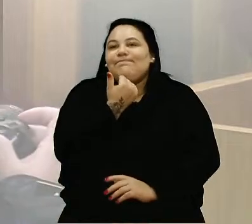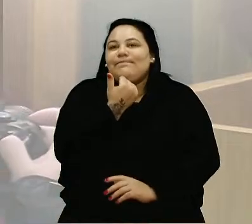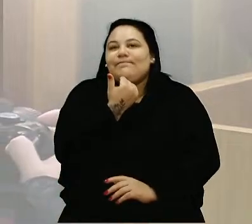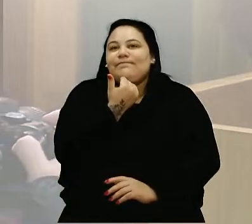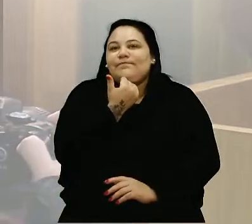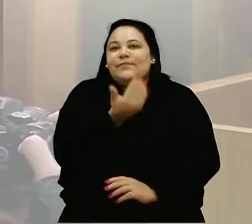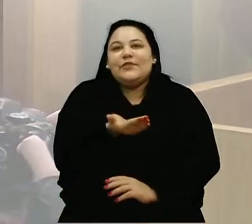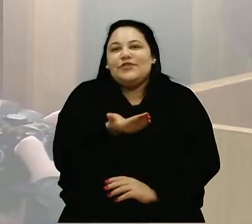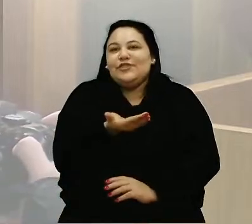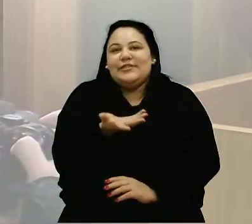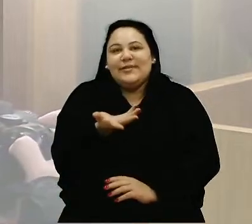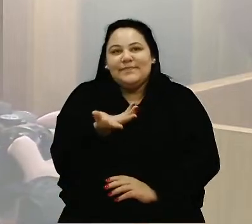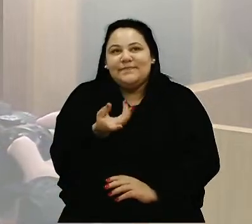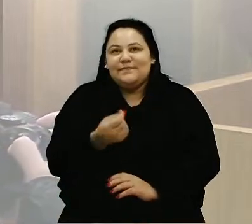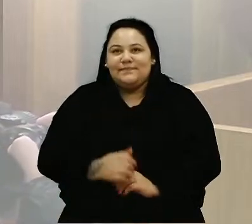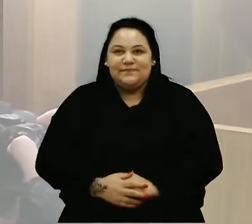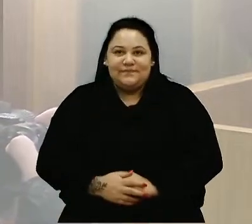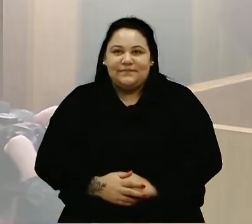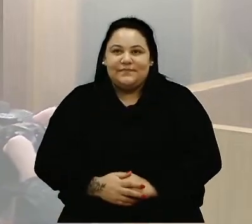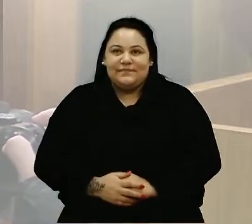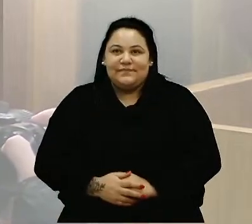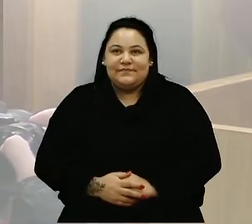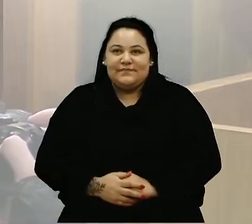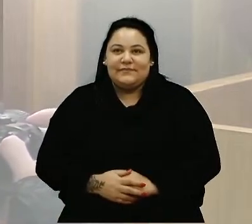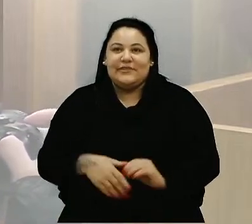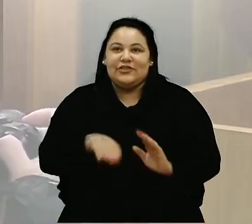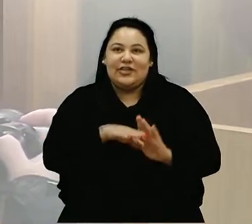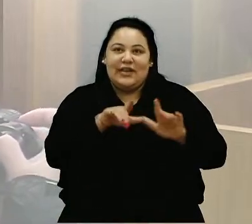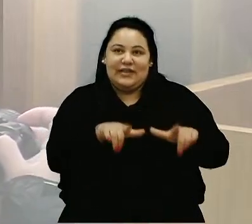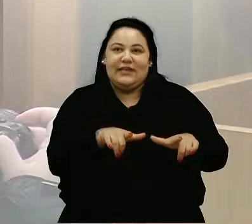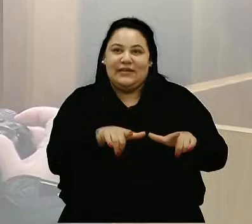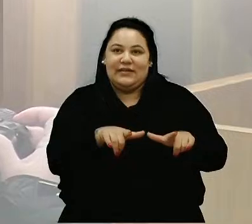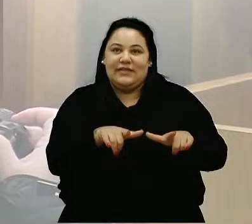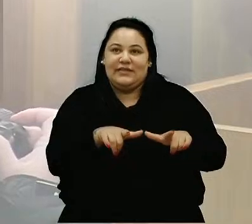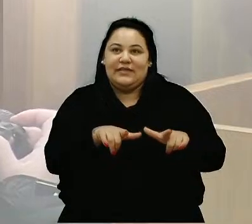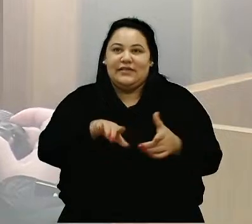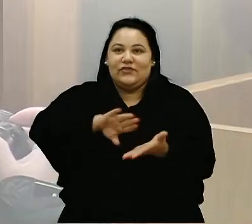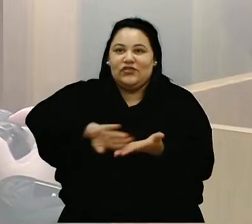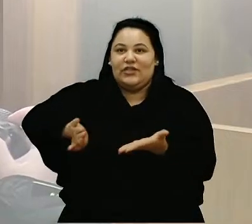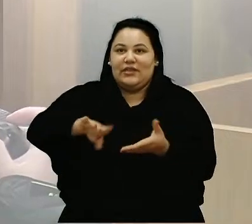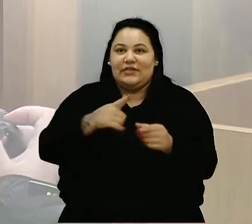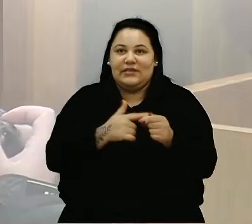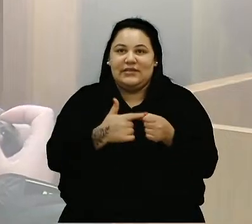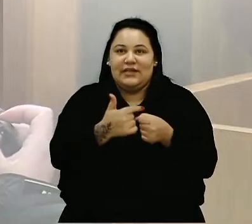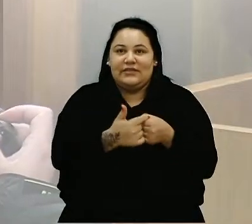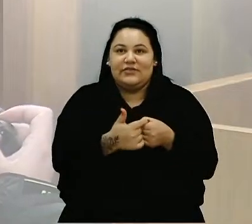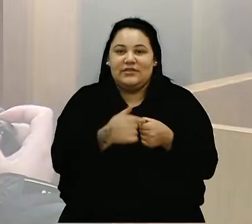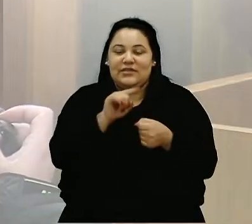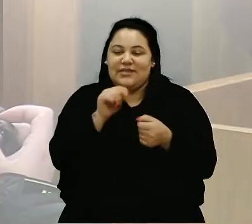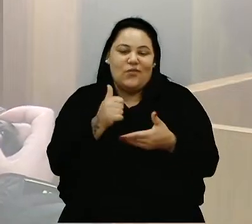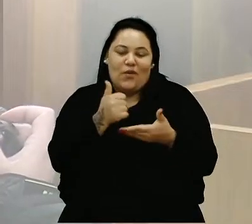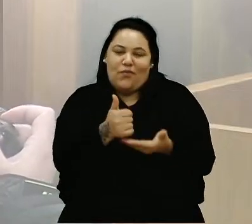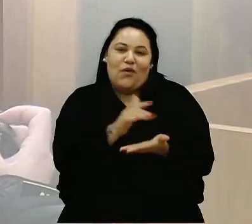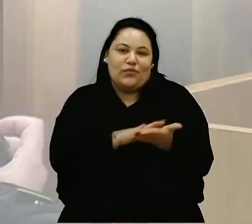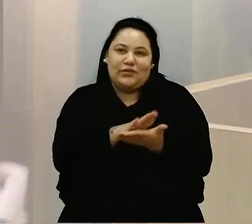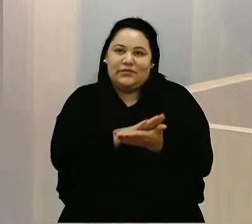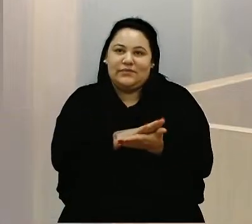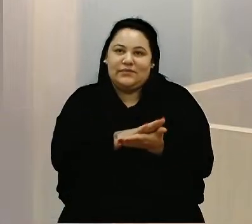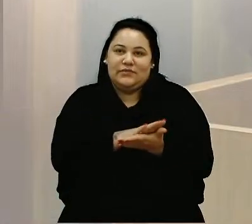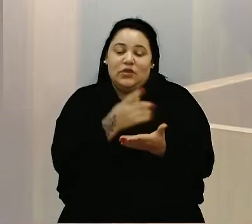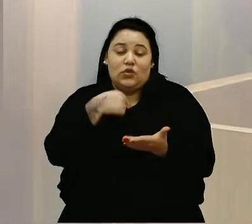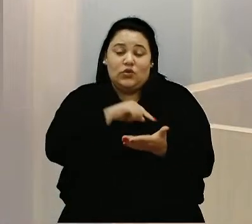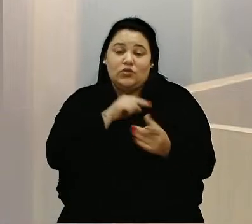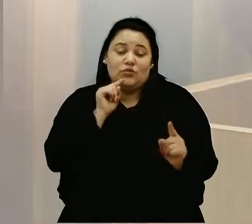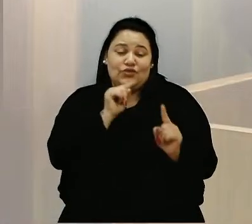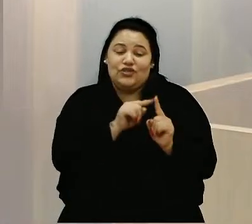gente vir para cá e tirar da cidade se a gente não traz alguma coisa. Tá? Então, o nosso intuito sempre vai